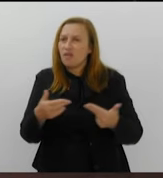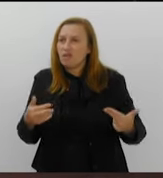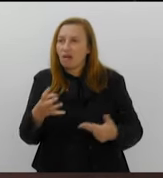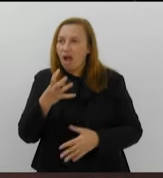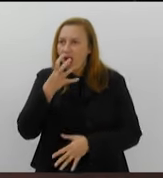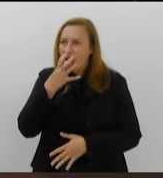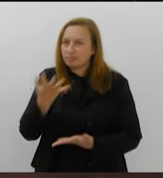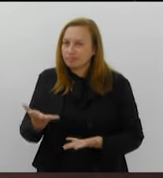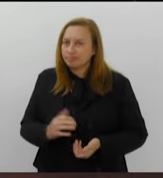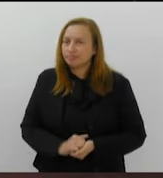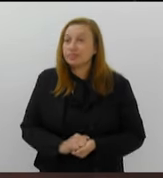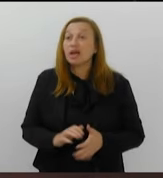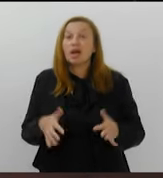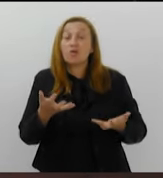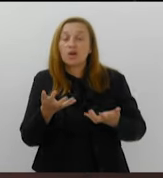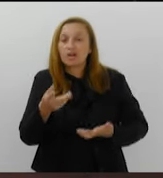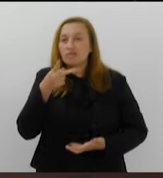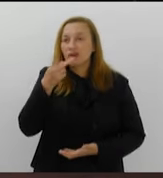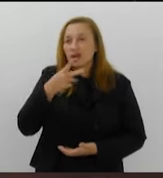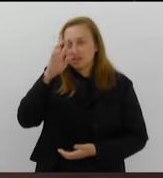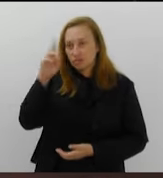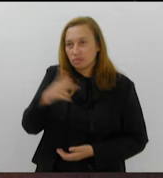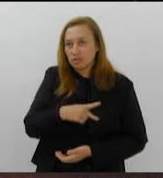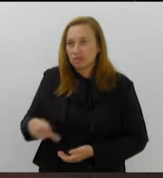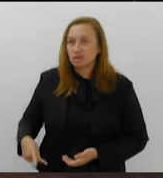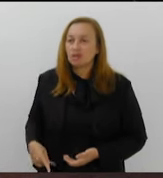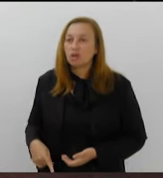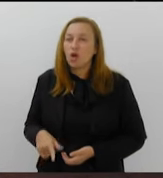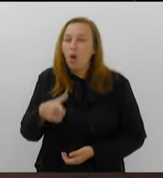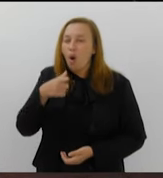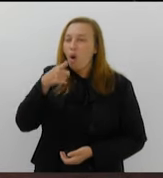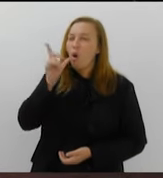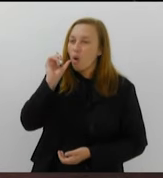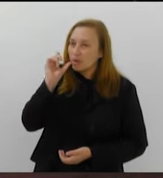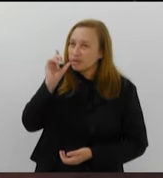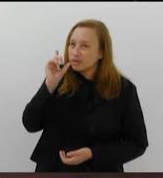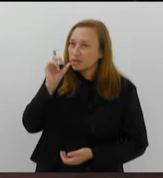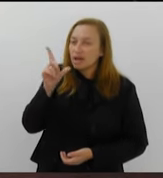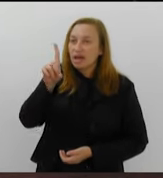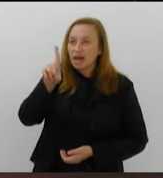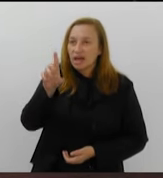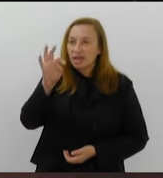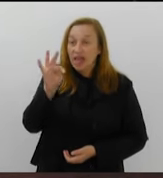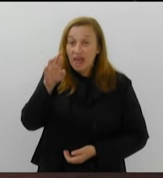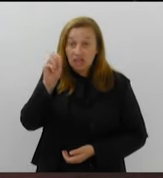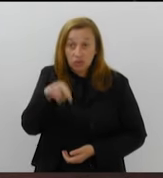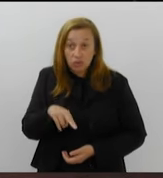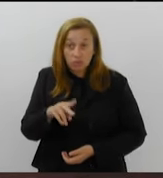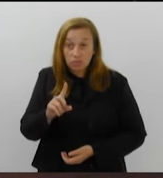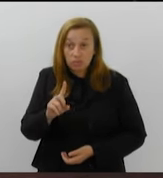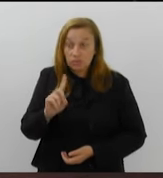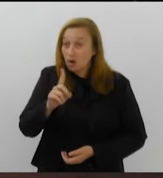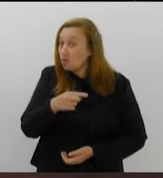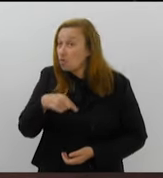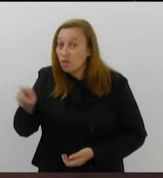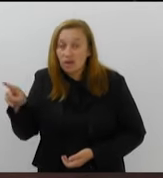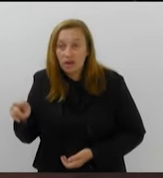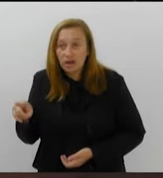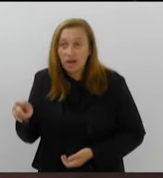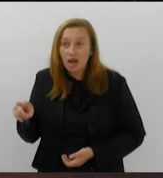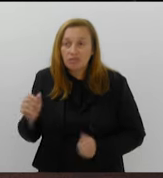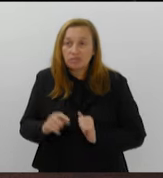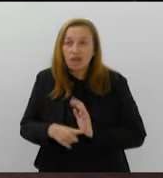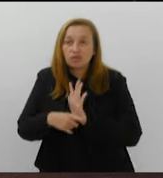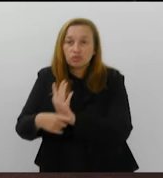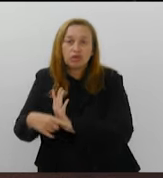aberta. Mas eu quero dizer, senhor presidente, que ontem o Detro não foi lá nos ajudar a